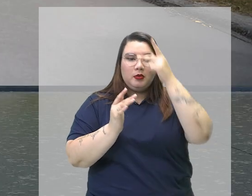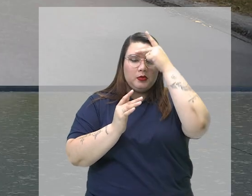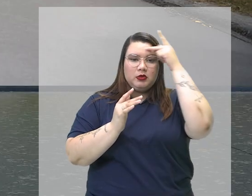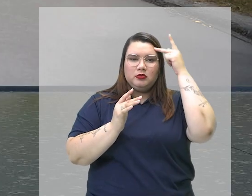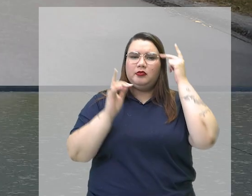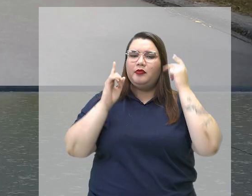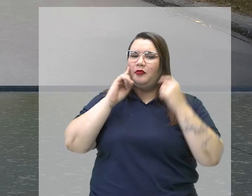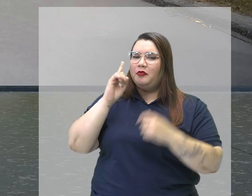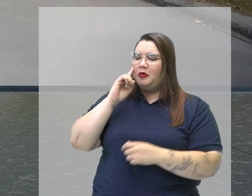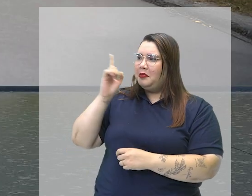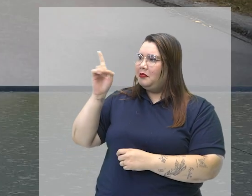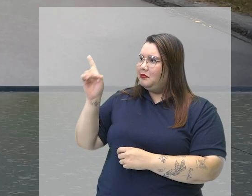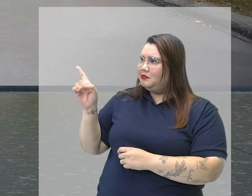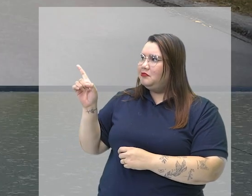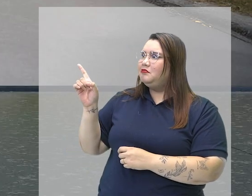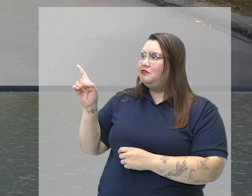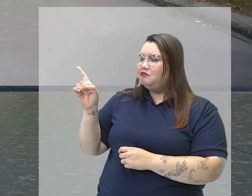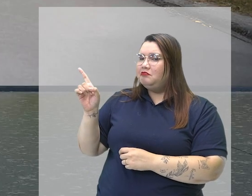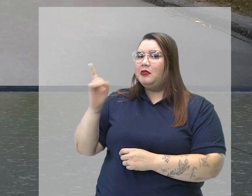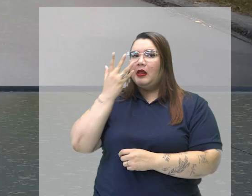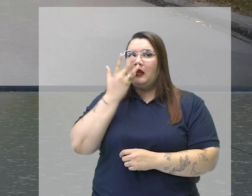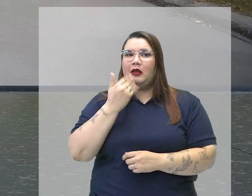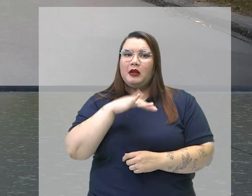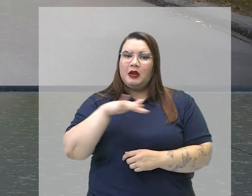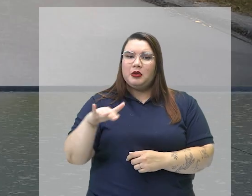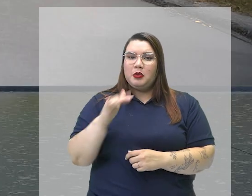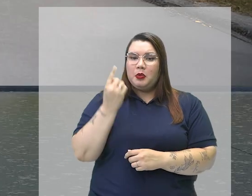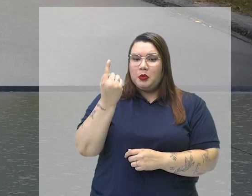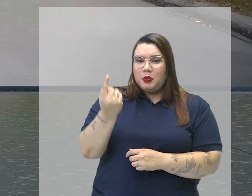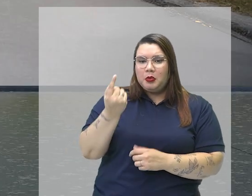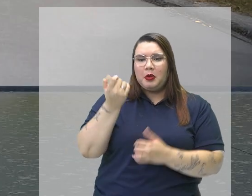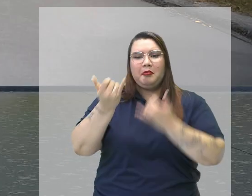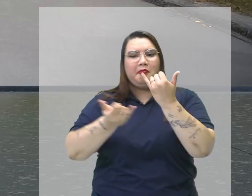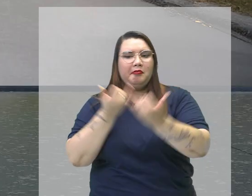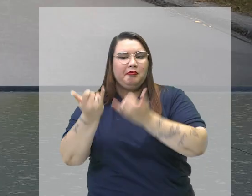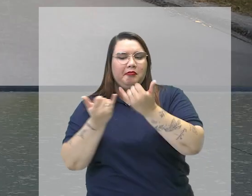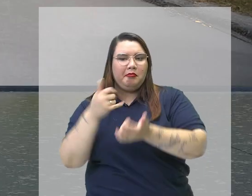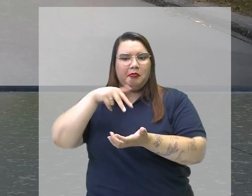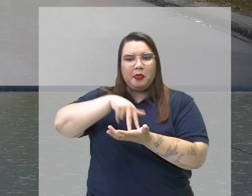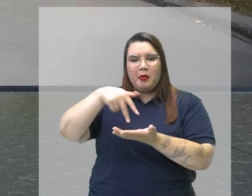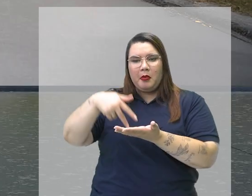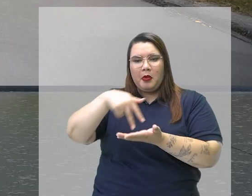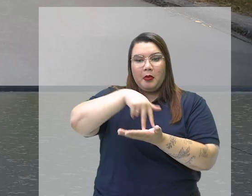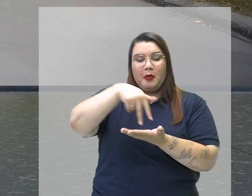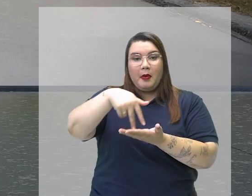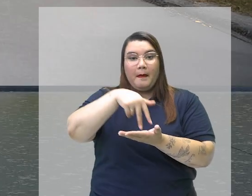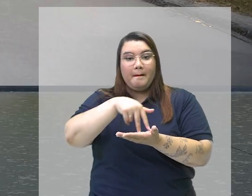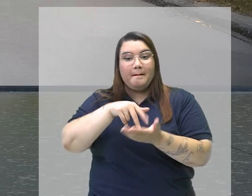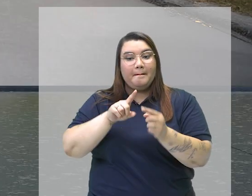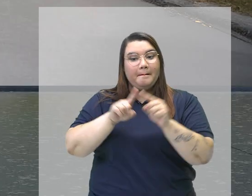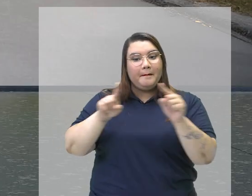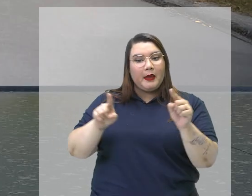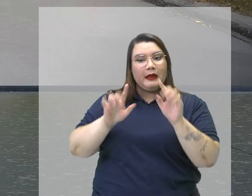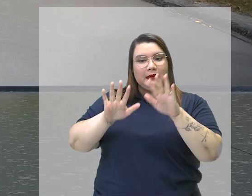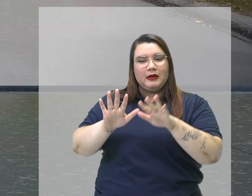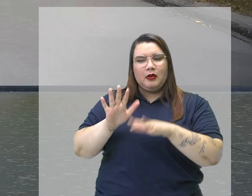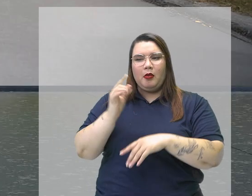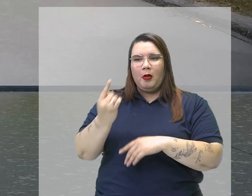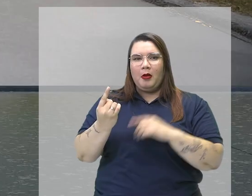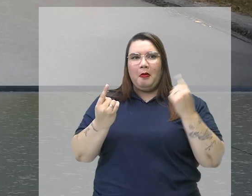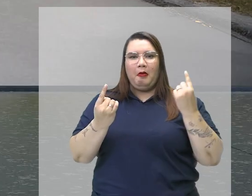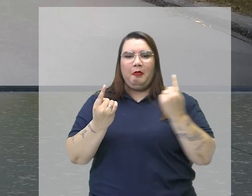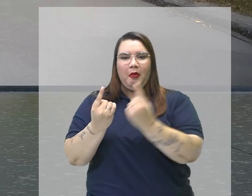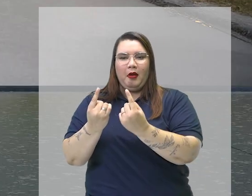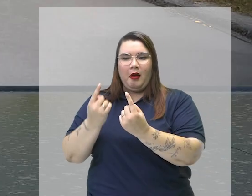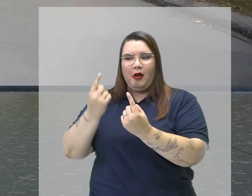socialização. Observe aqui, nessa imagem a gente tem apenas uma criança, né, brincando ali de amarelinha. Mas se deixar, daqui